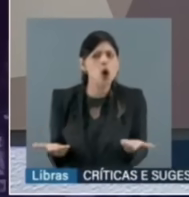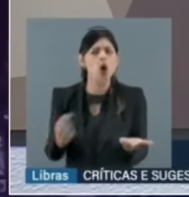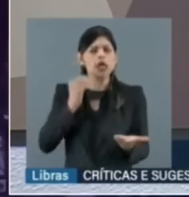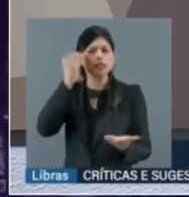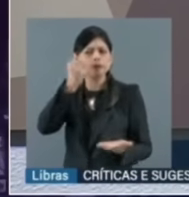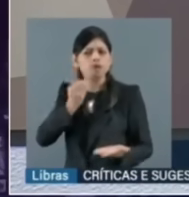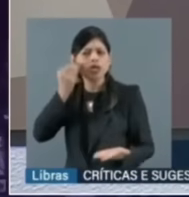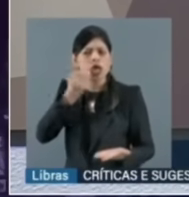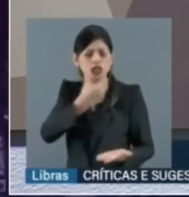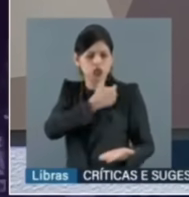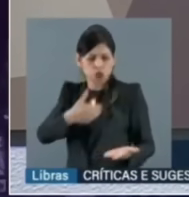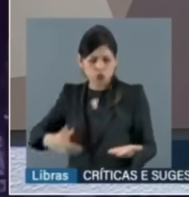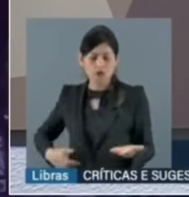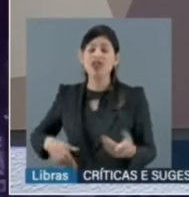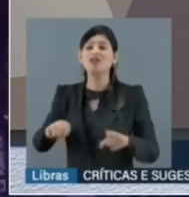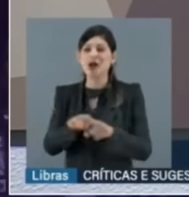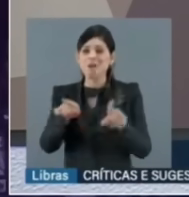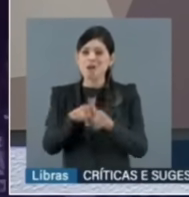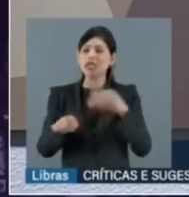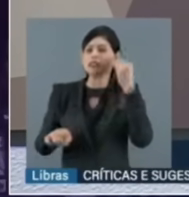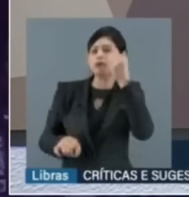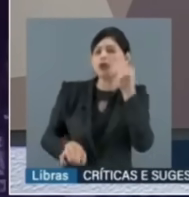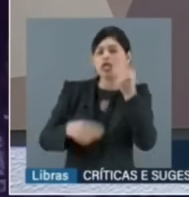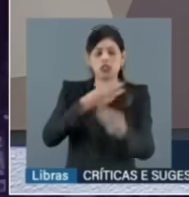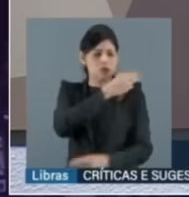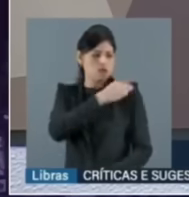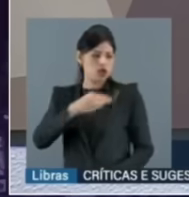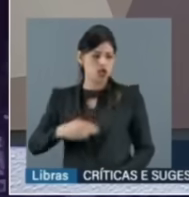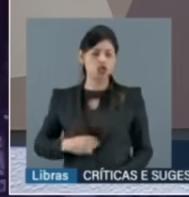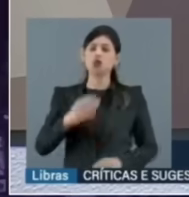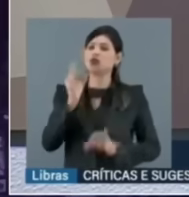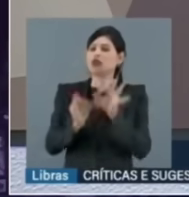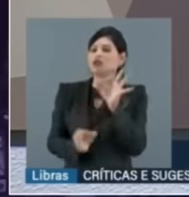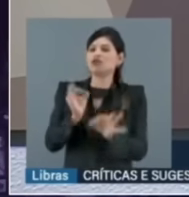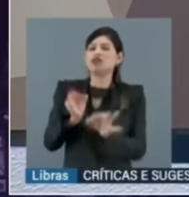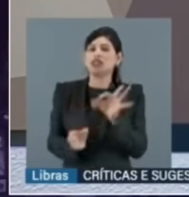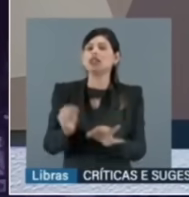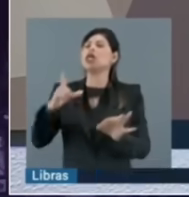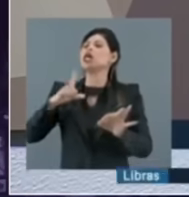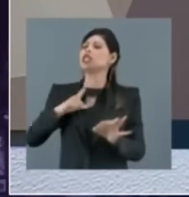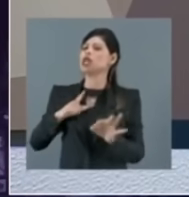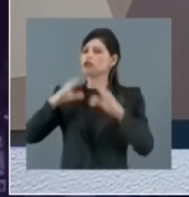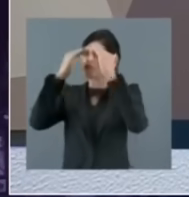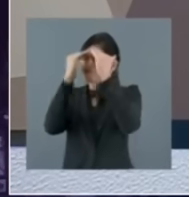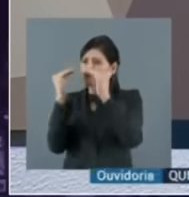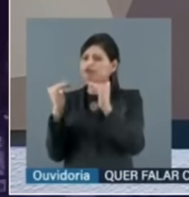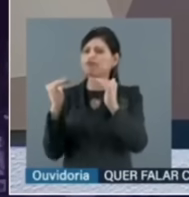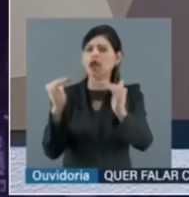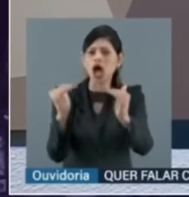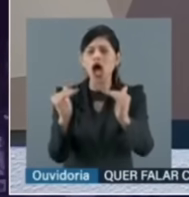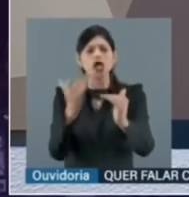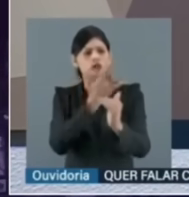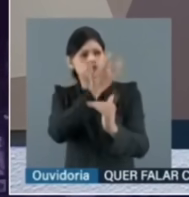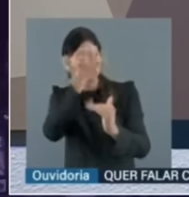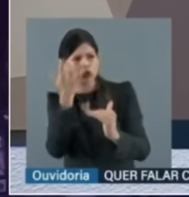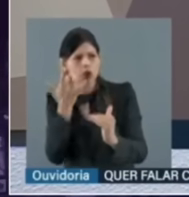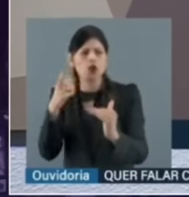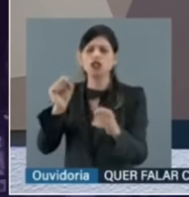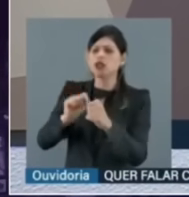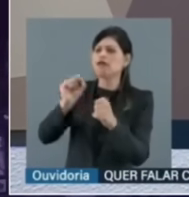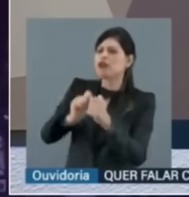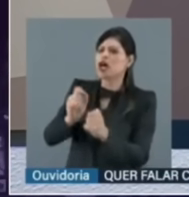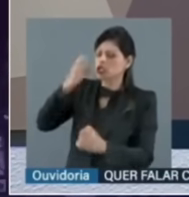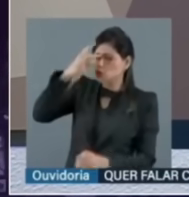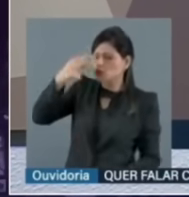Governador e de Ministro da Justiça ago o respeito aqueles que TM a dura tarefa de concretizar os